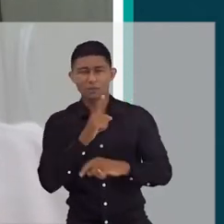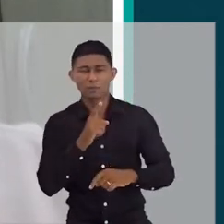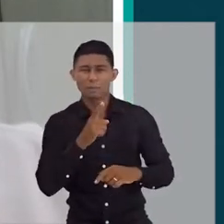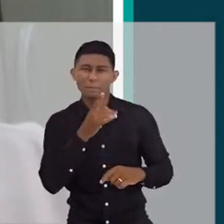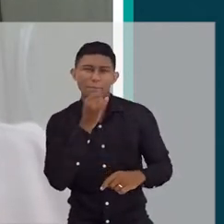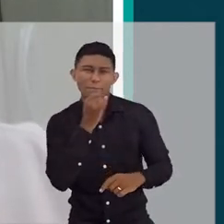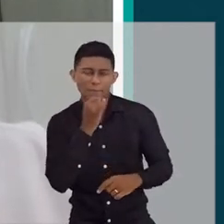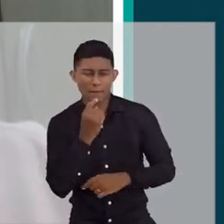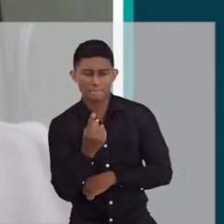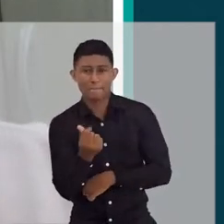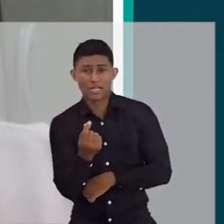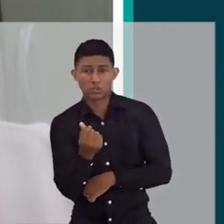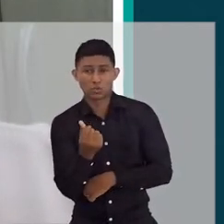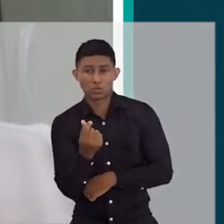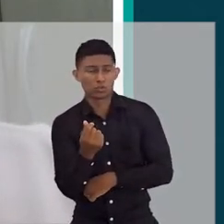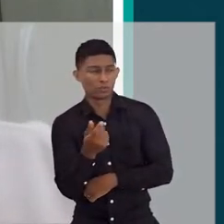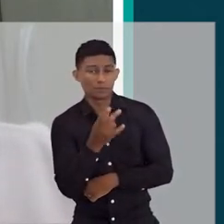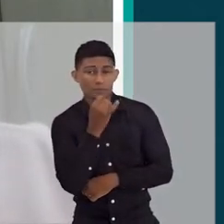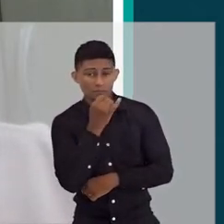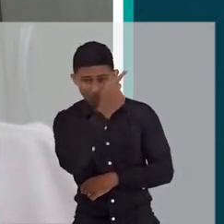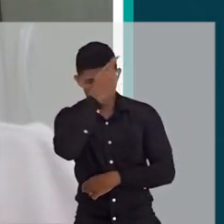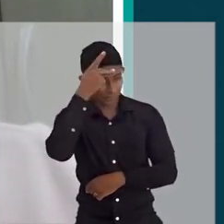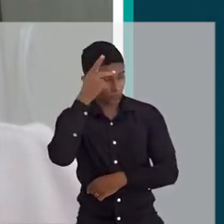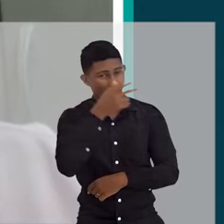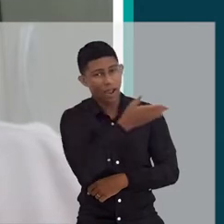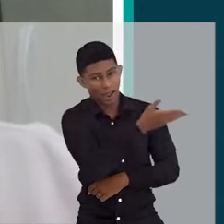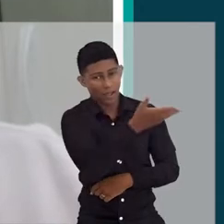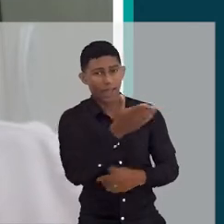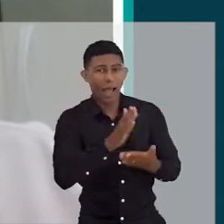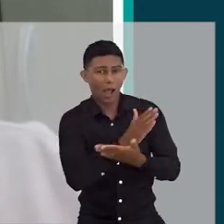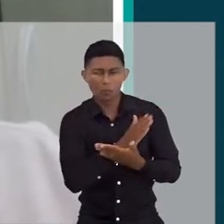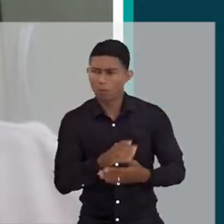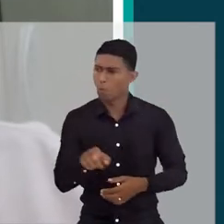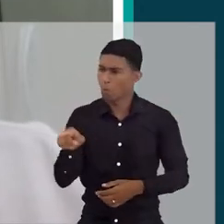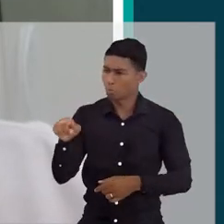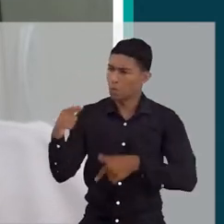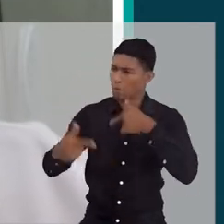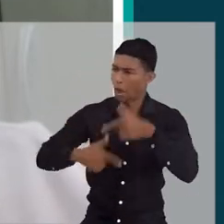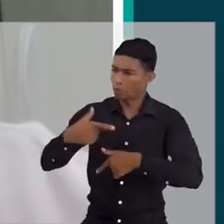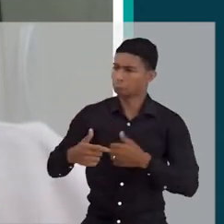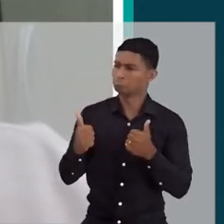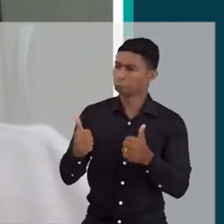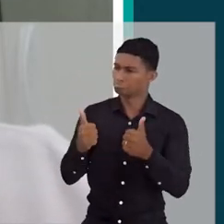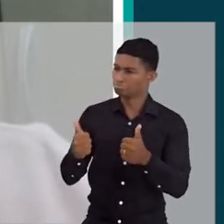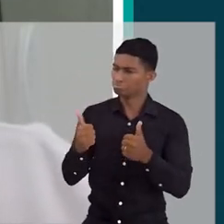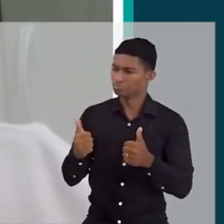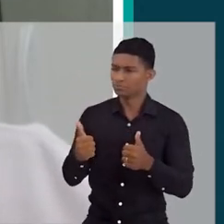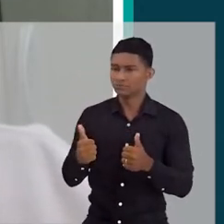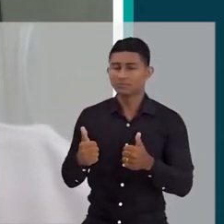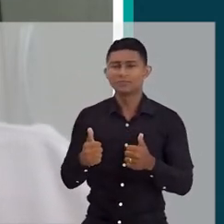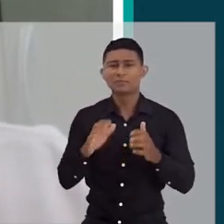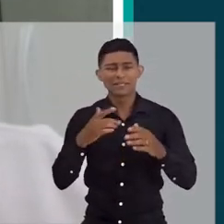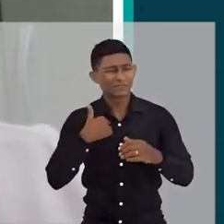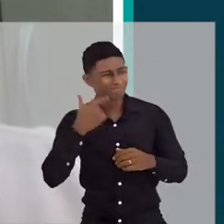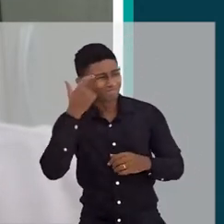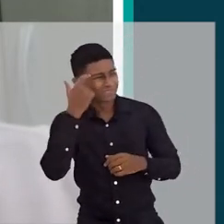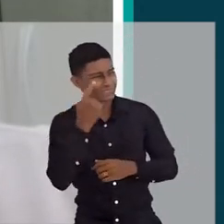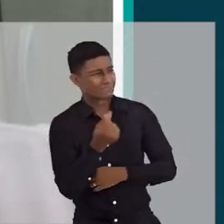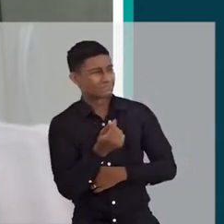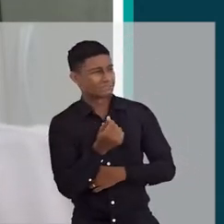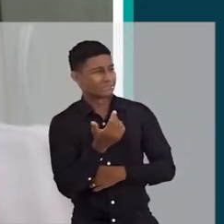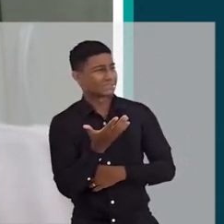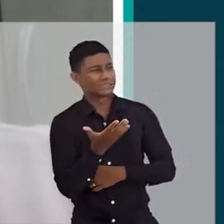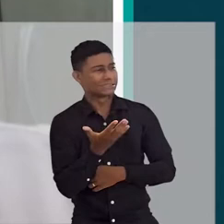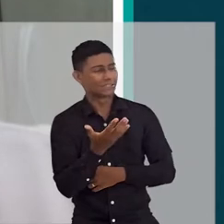né, de colocar preço, porque por mais que as pessoas achem nosso trabalho, né, maravilhoso e tudo, a gente ainda tem essa dificuldade de entendê-lo como